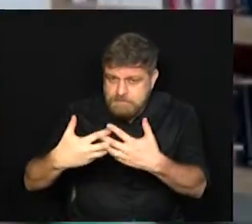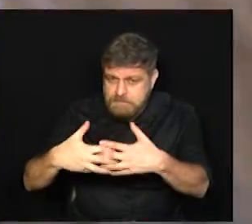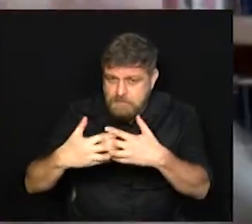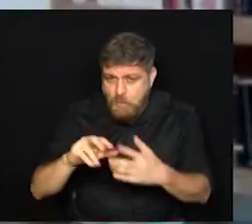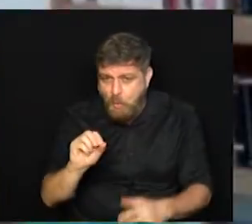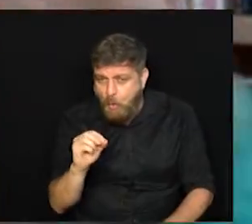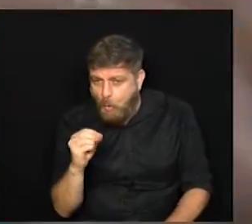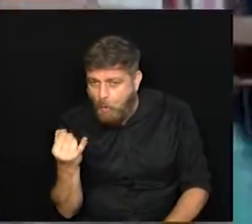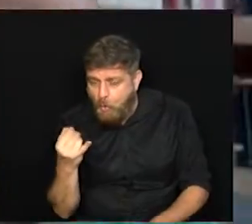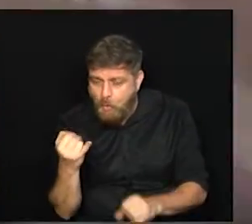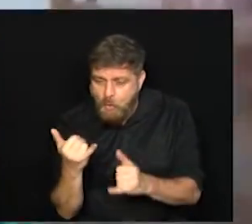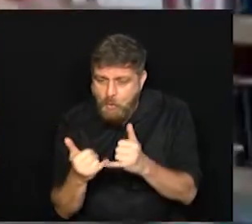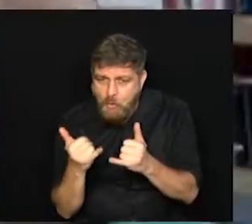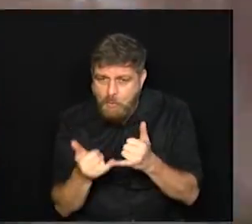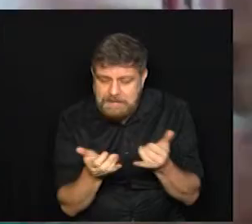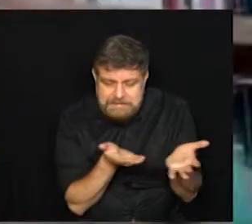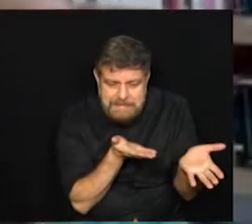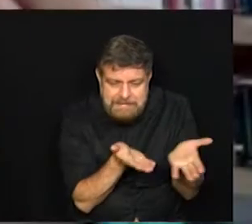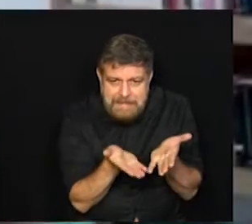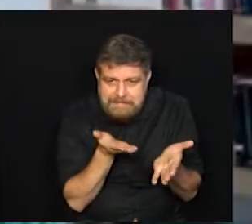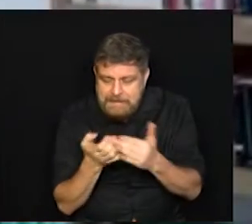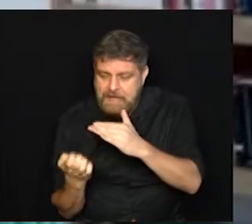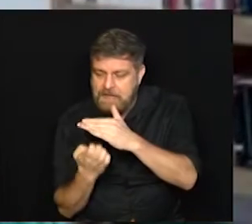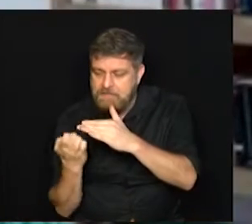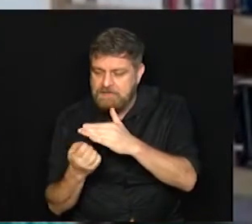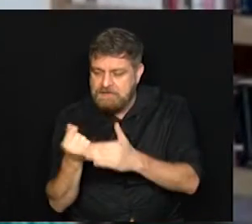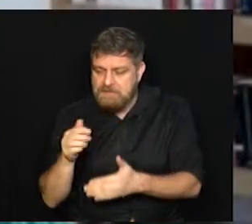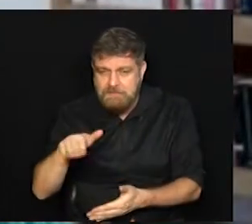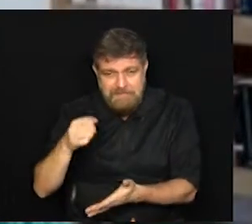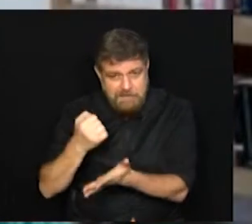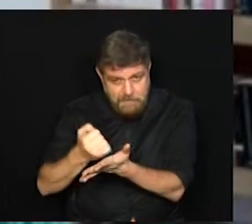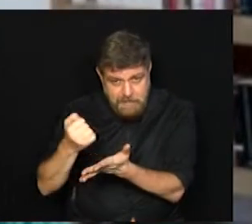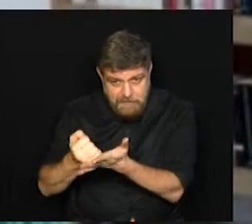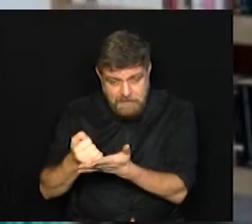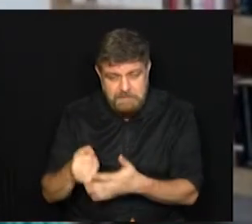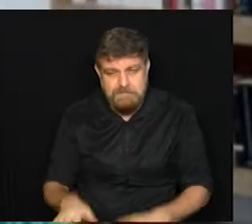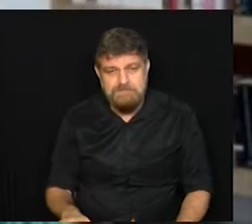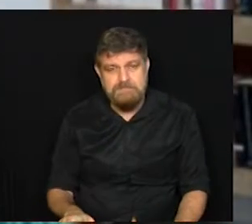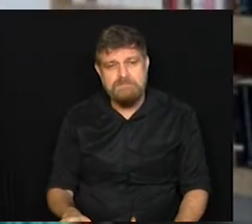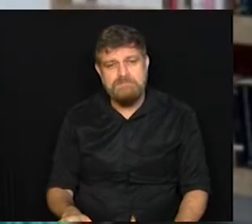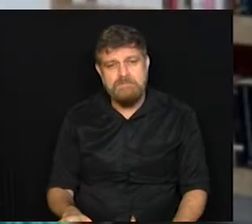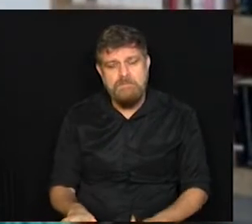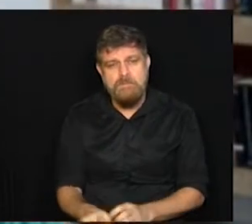em fase de licitação, enfim. E